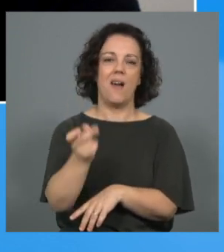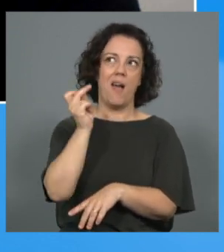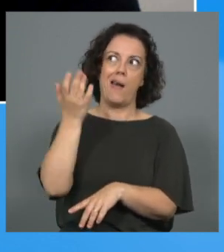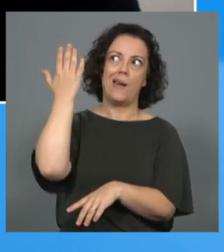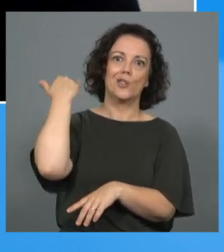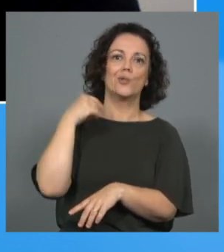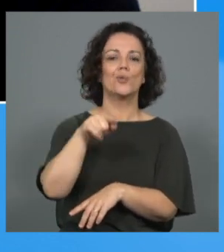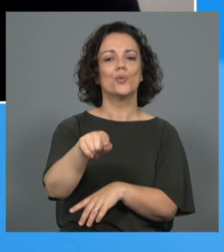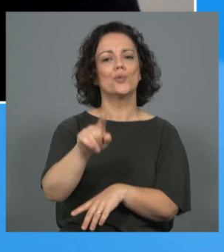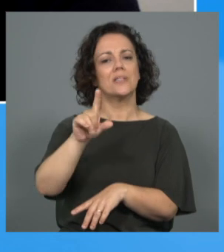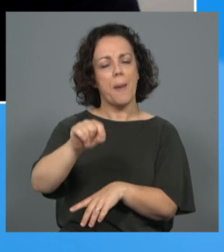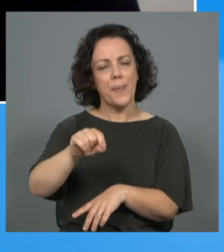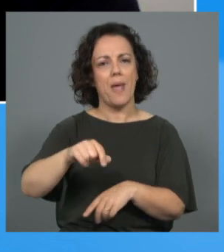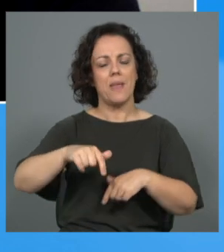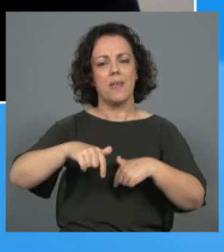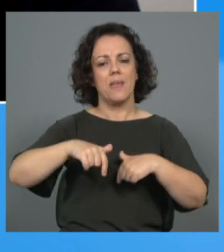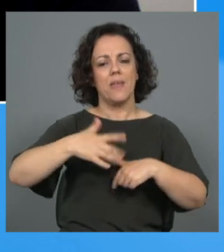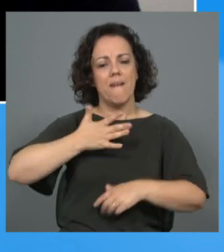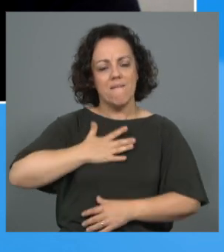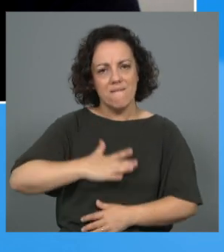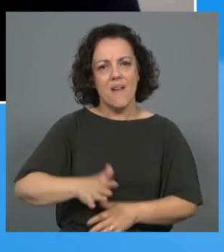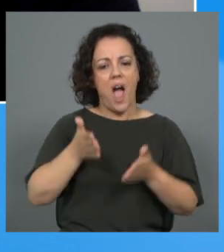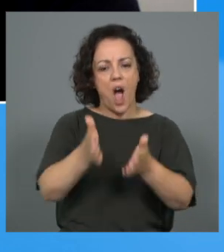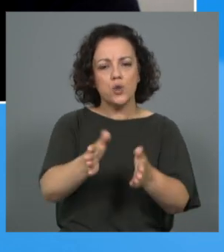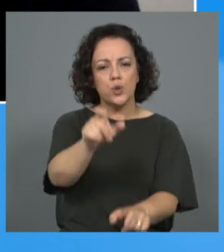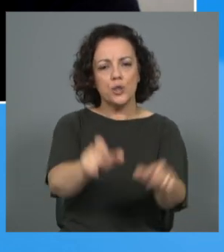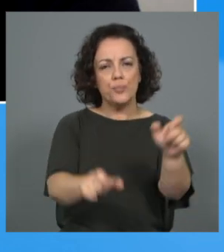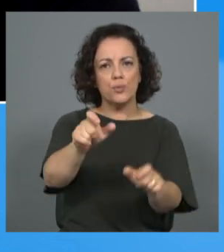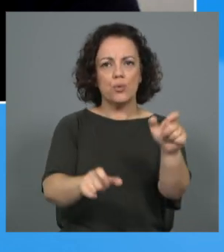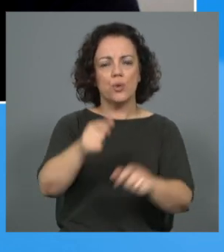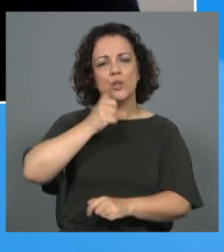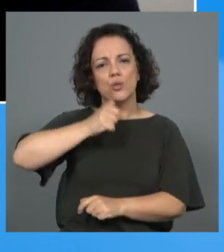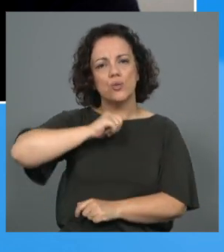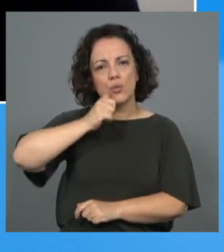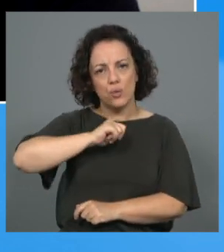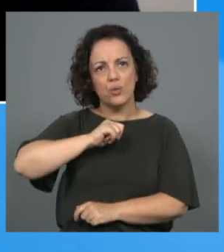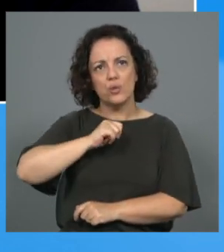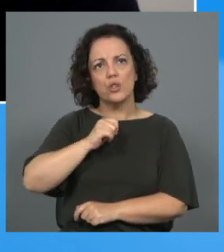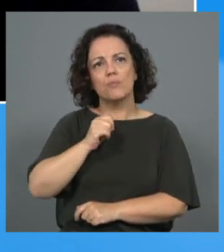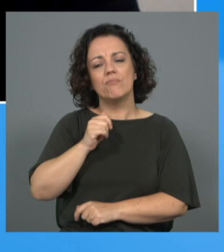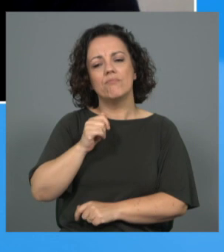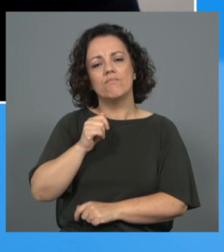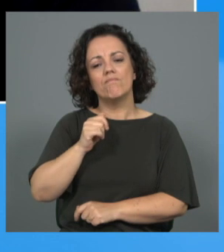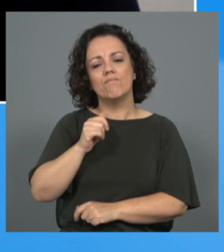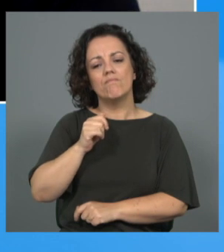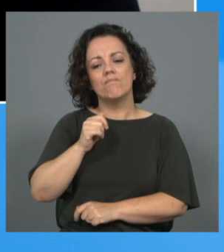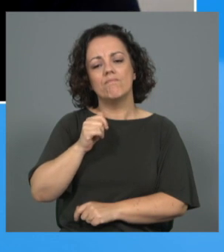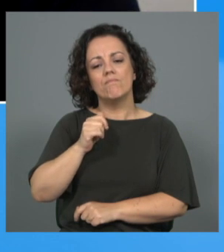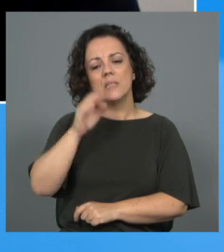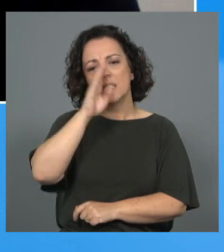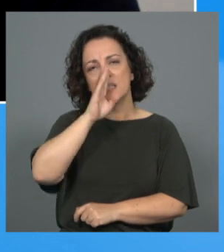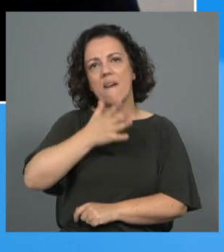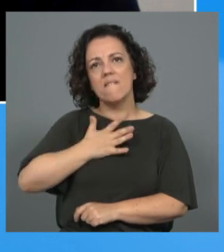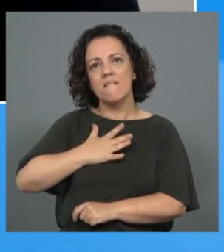próprio santuário quer ajudar os açorianos que têm de passar alguns dias em Ponta